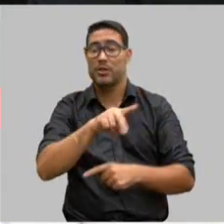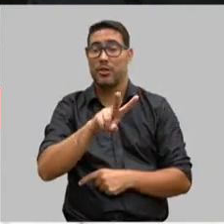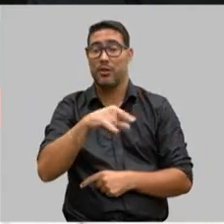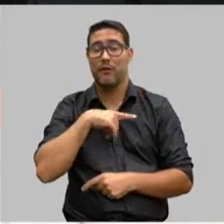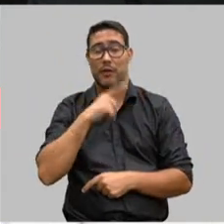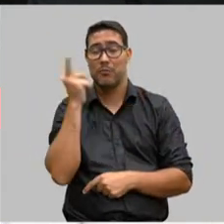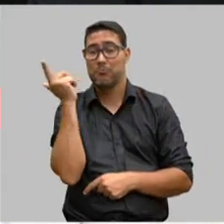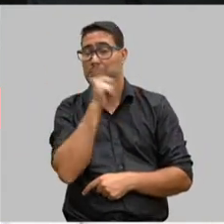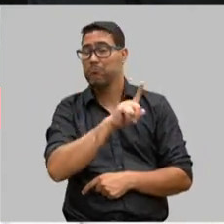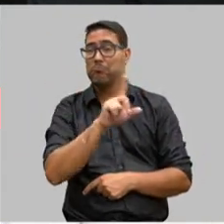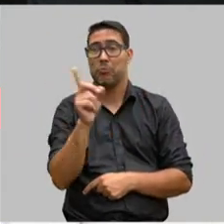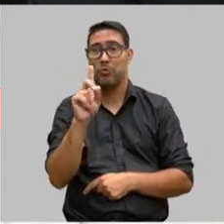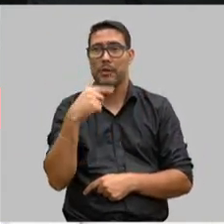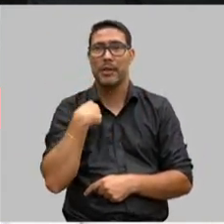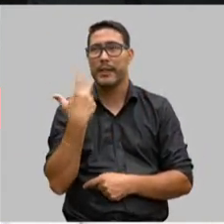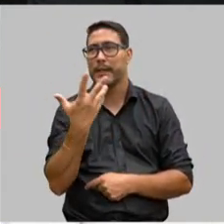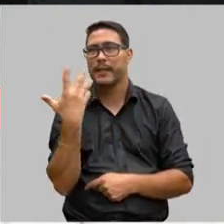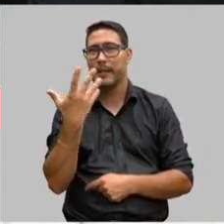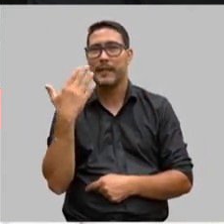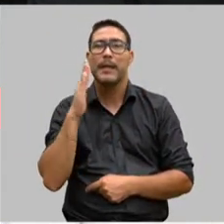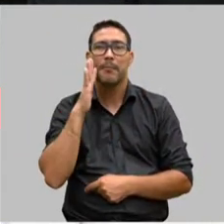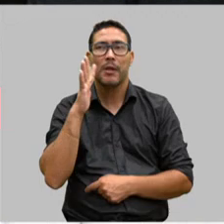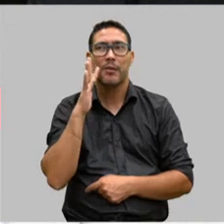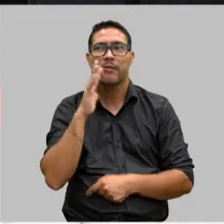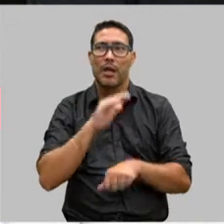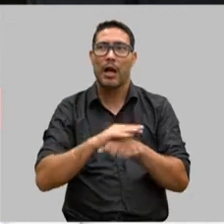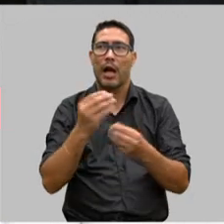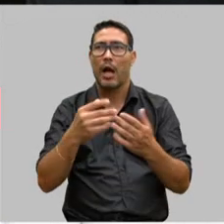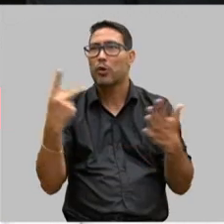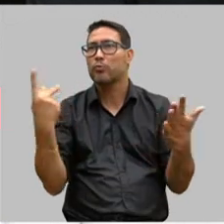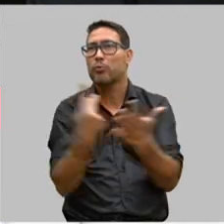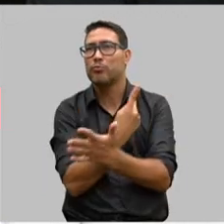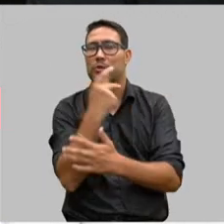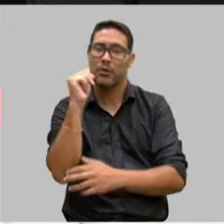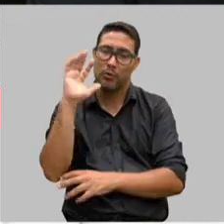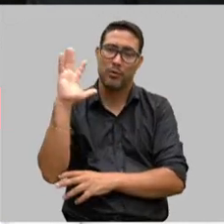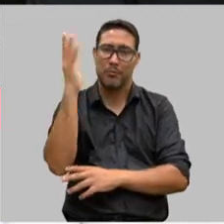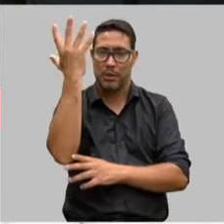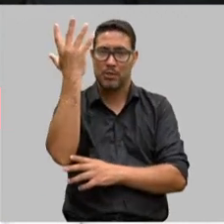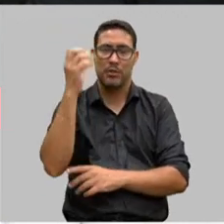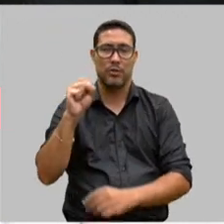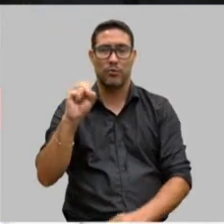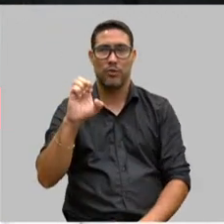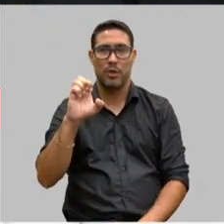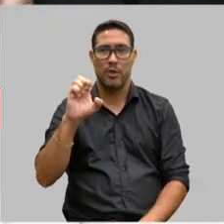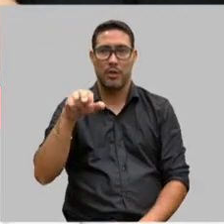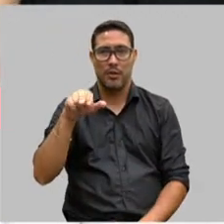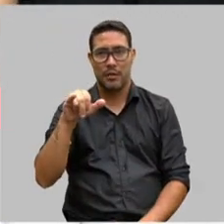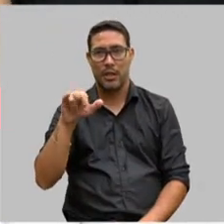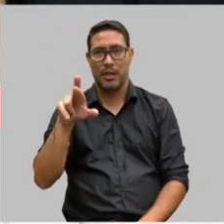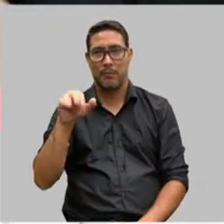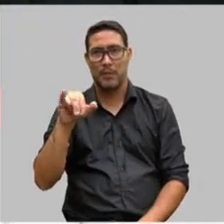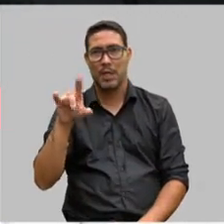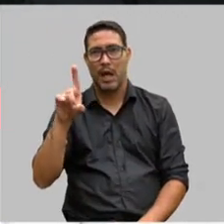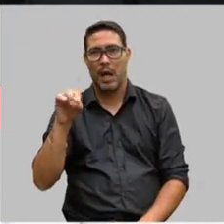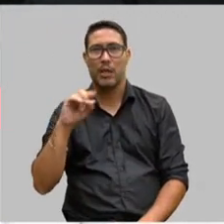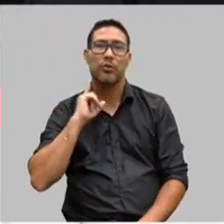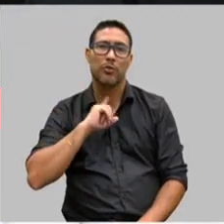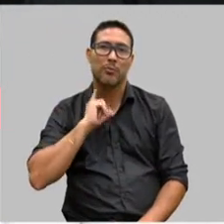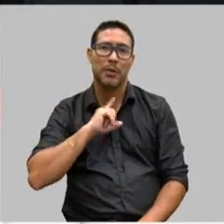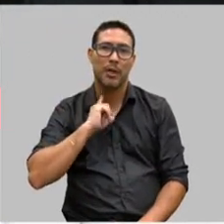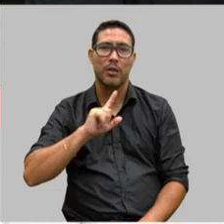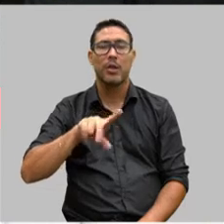com a mudança climática do semiárido mineiro com uma mesma política que